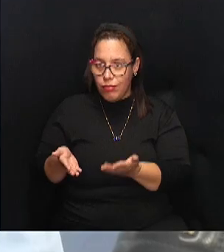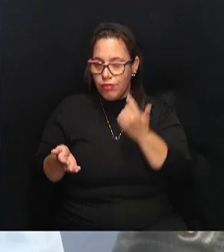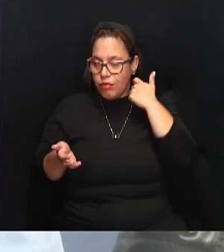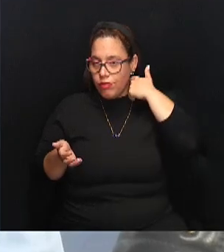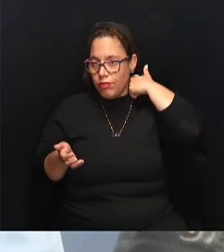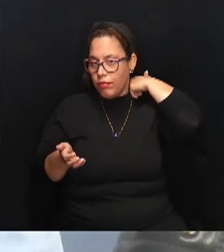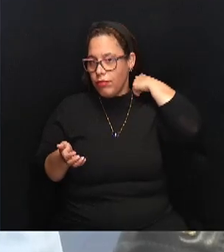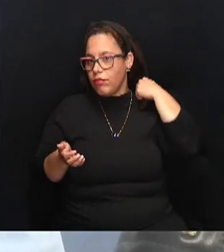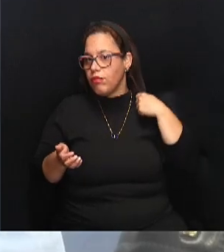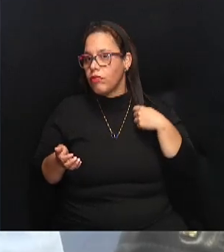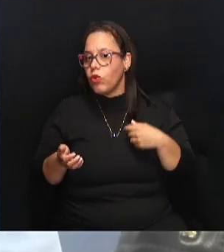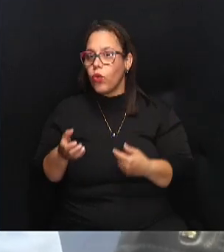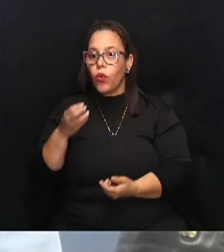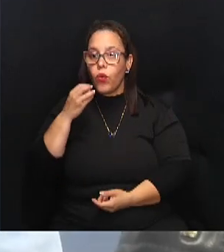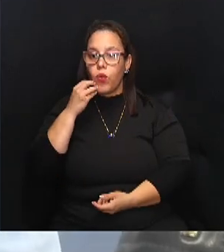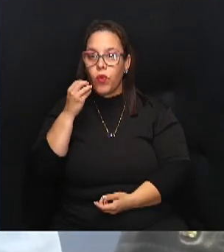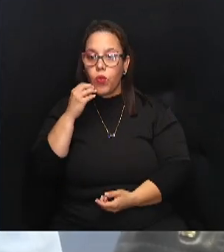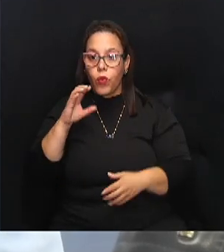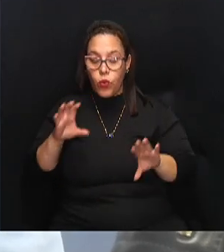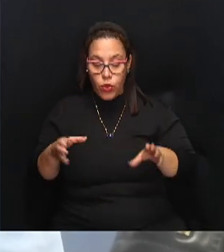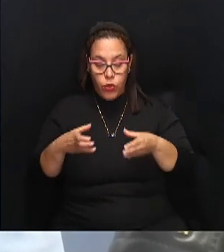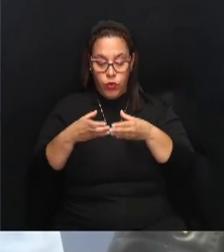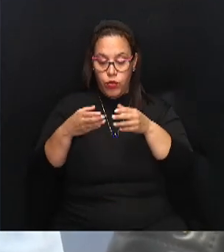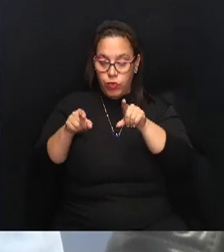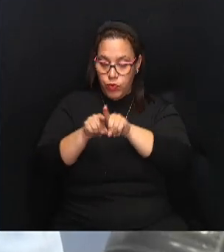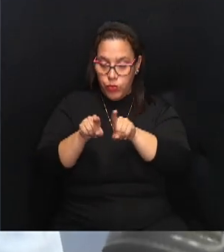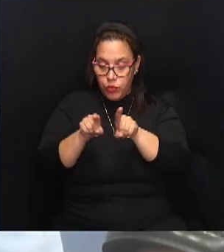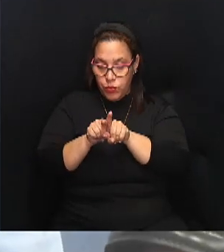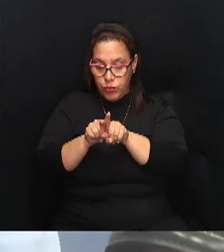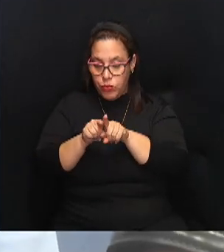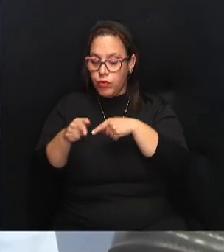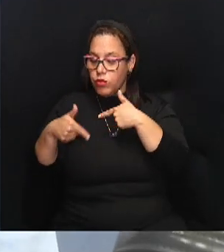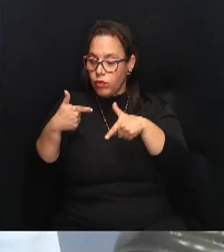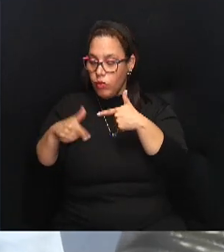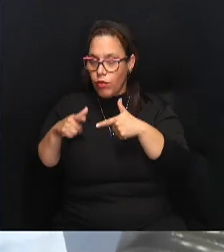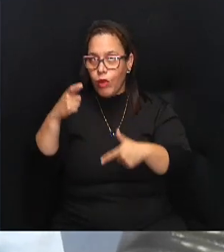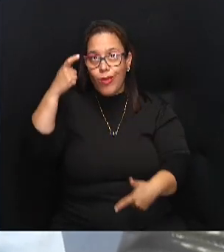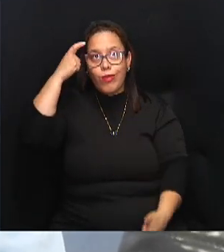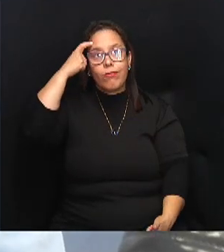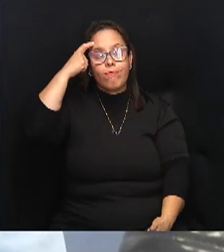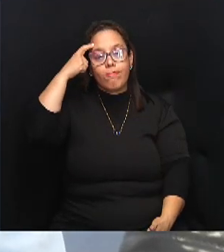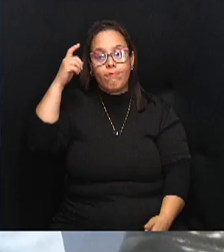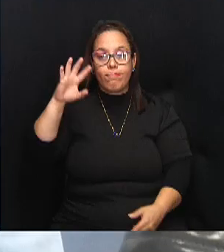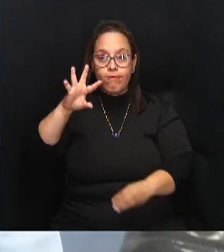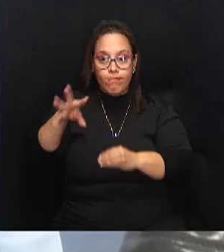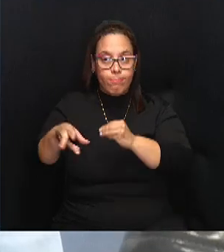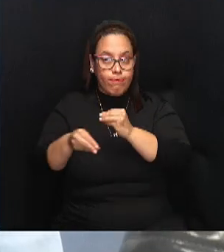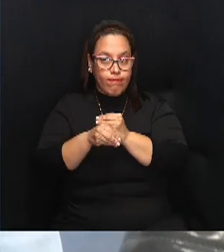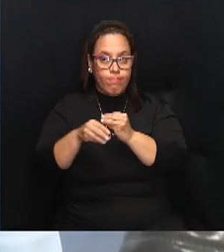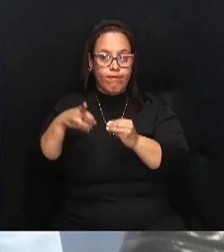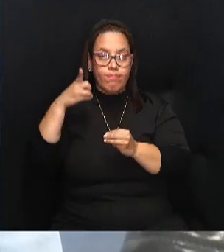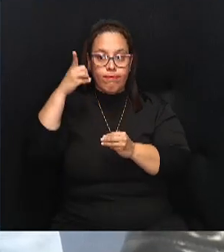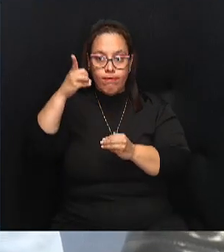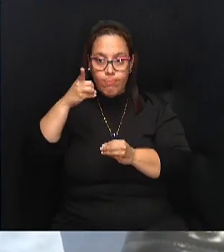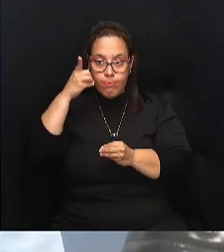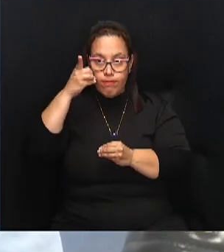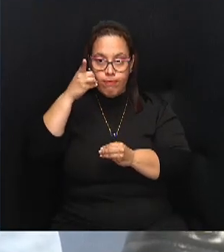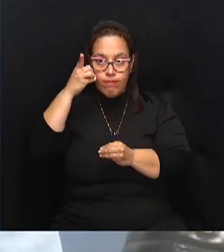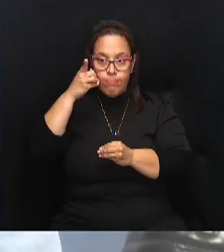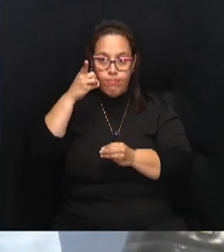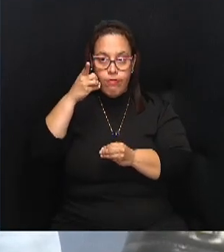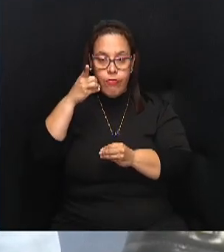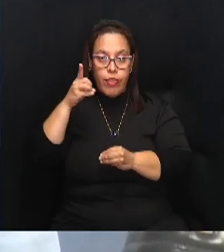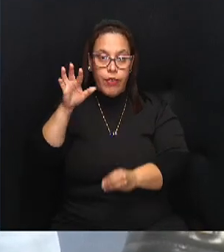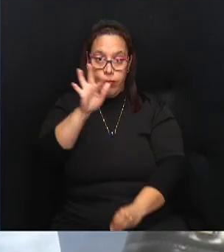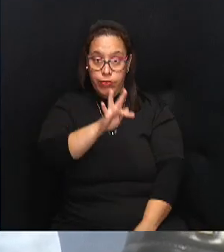o vereador Igor e a nossa comissão também, nós temos que trabalhar com a hipótese de emendas de deputados, com repasses federais,